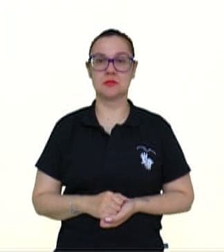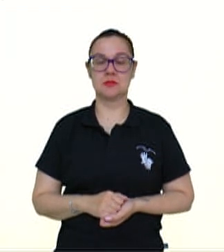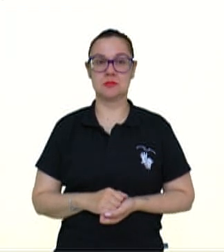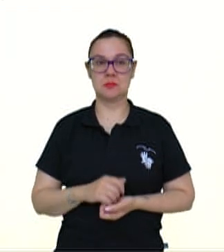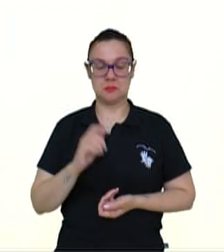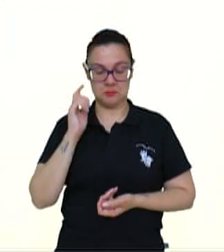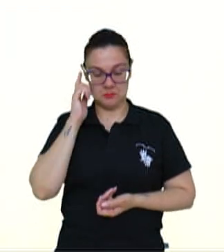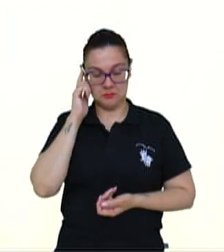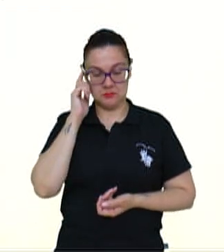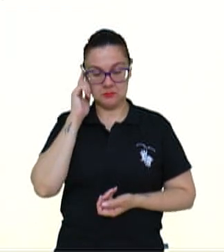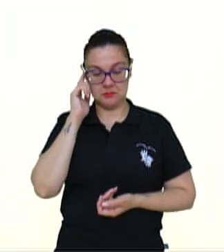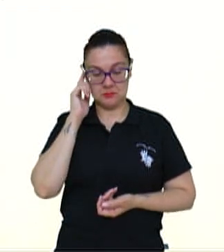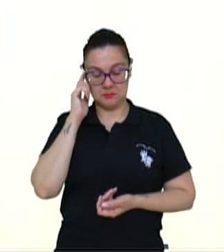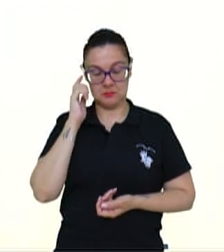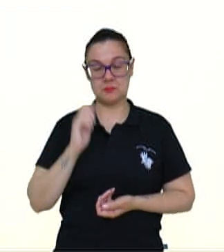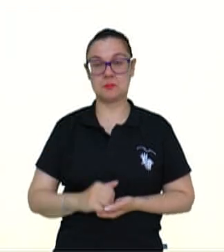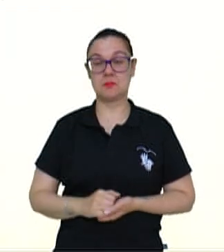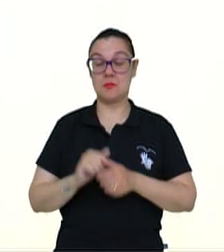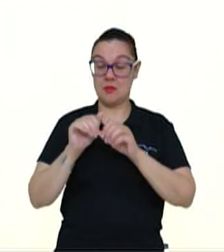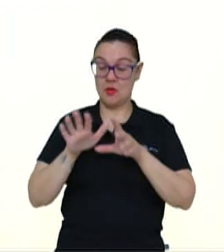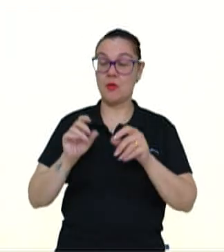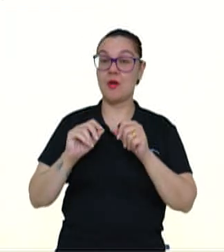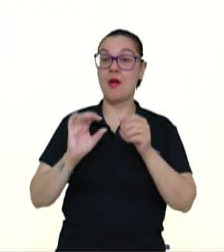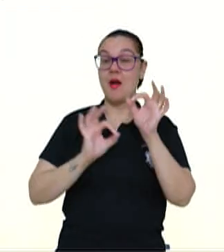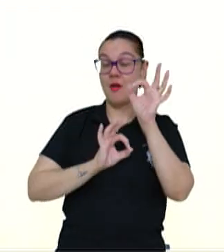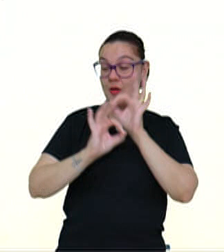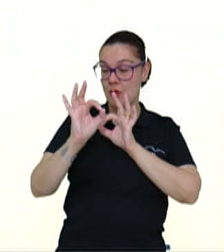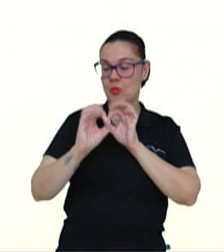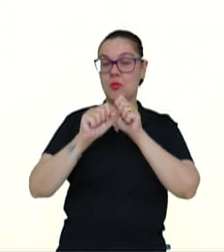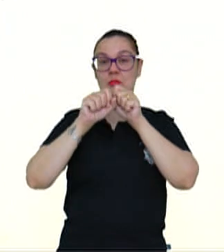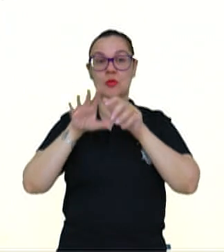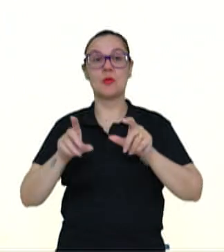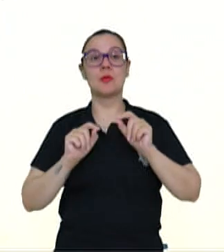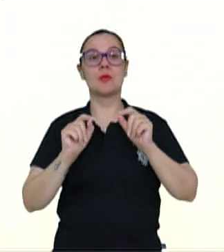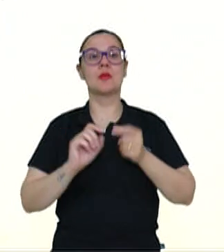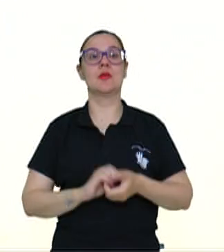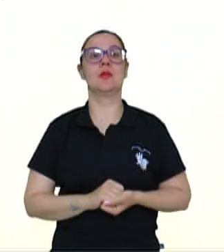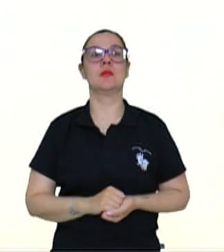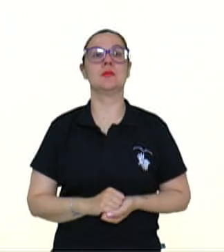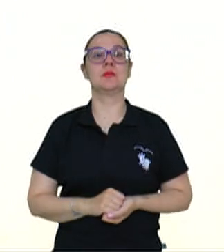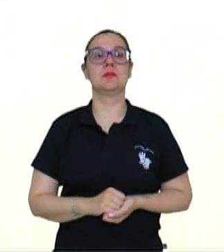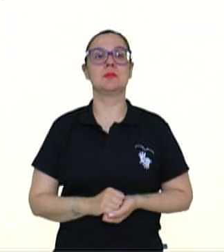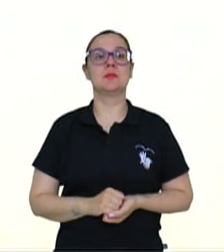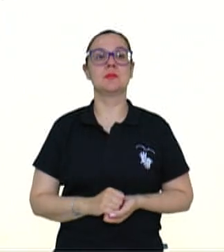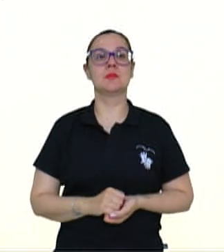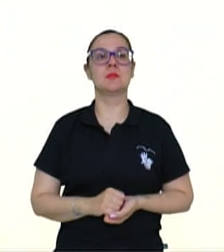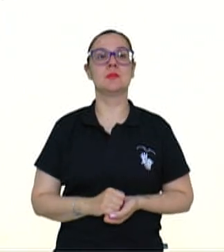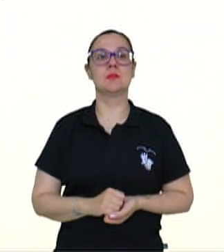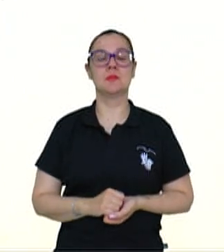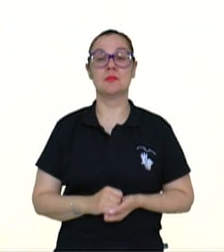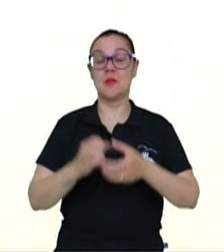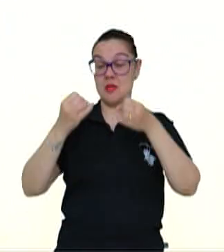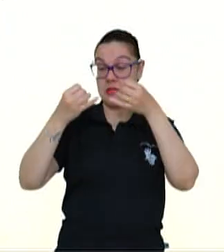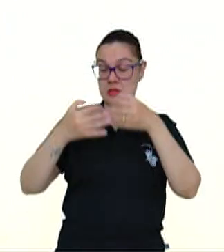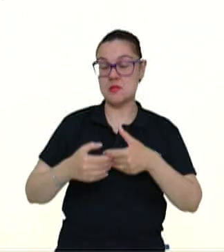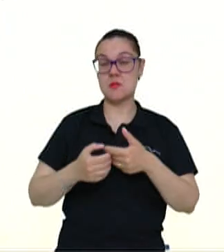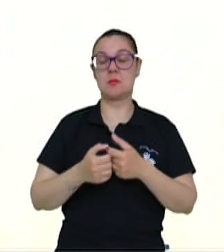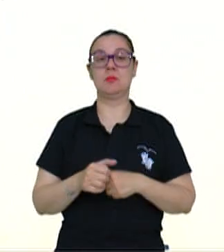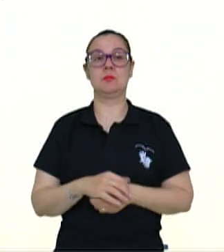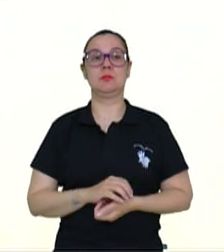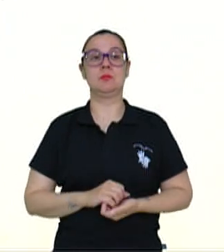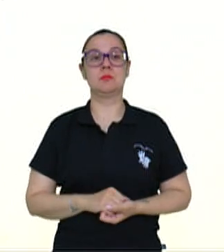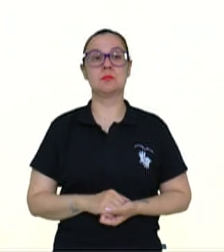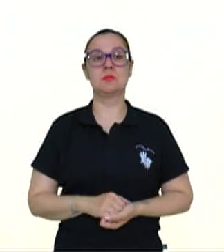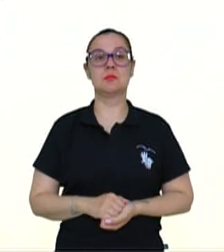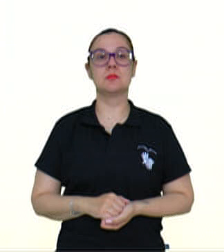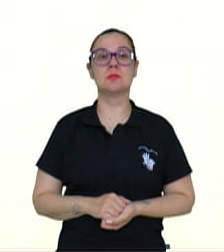mídias desse usuário, retificou e publicou outra mensagem em el que explicava muito melhor